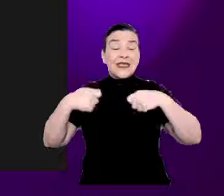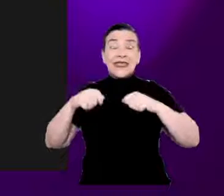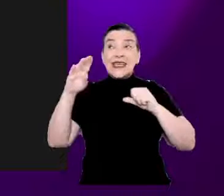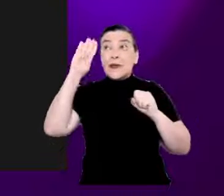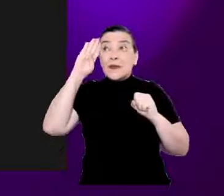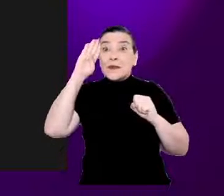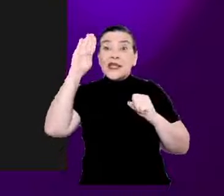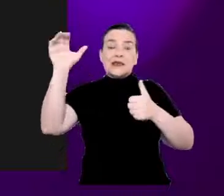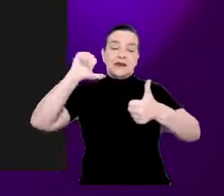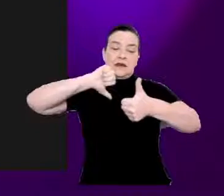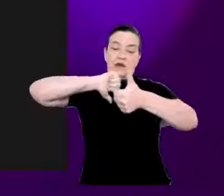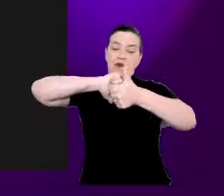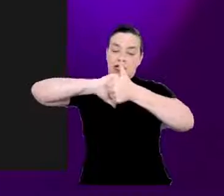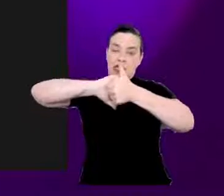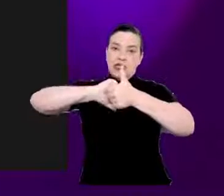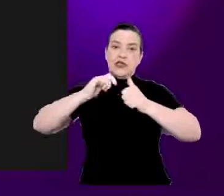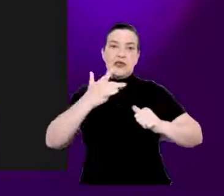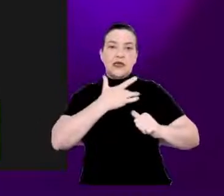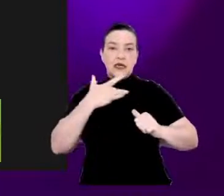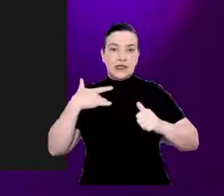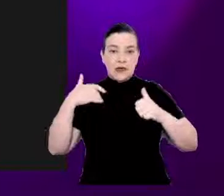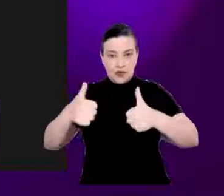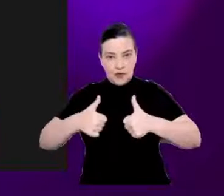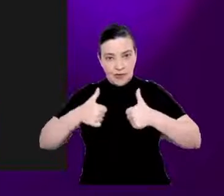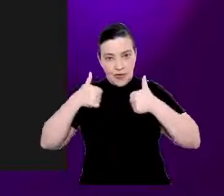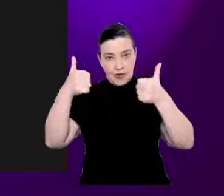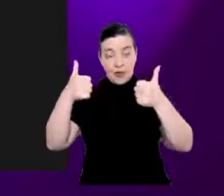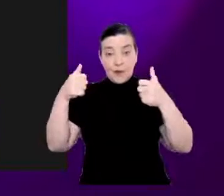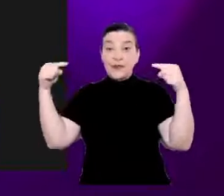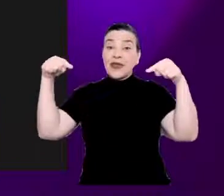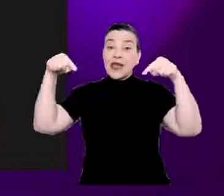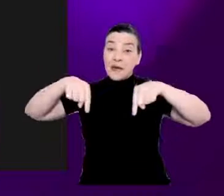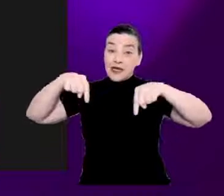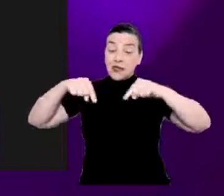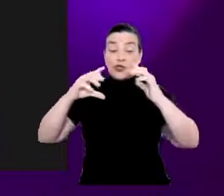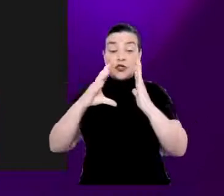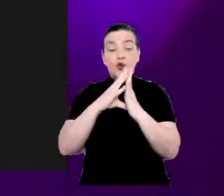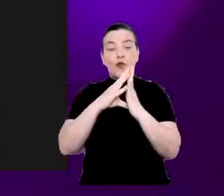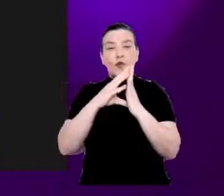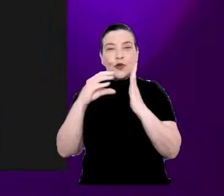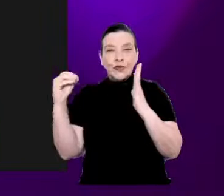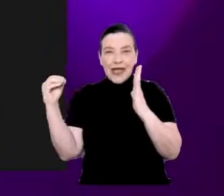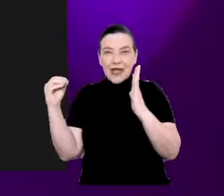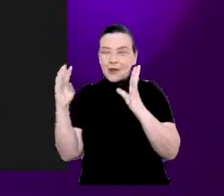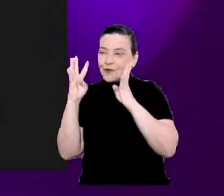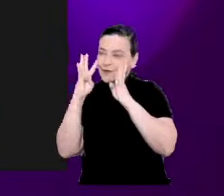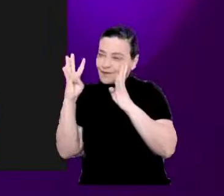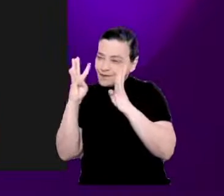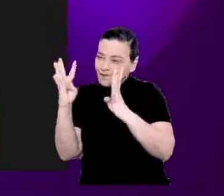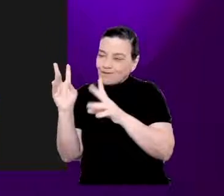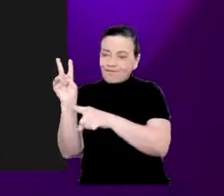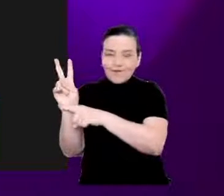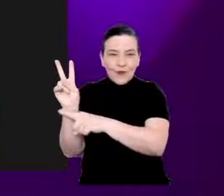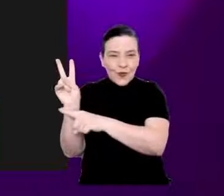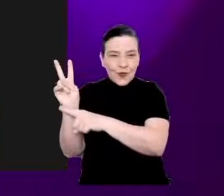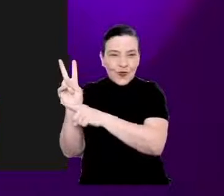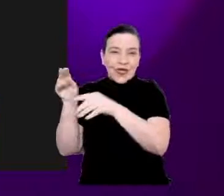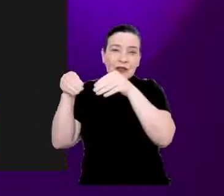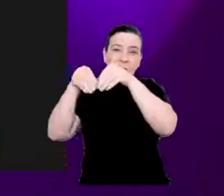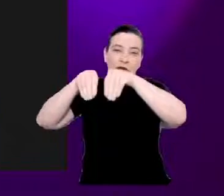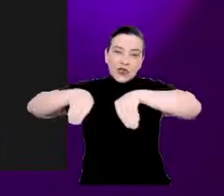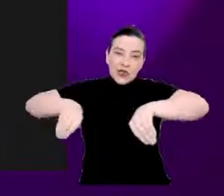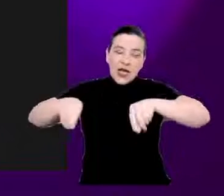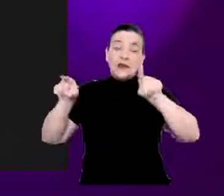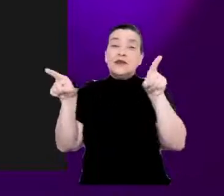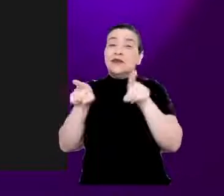qualidade. Entretanto, em meio a um sistema de saúde com modelo de cuidado fragmentado e também com um modelo de